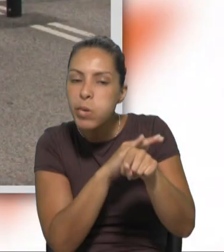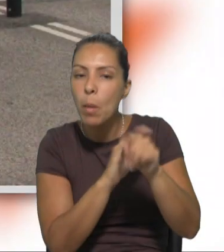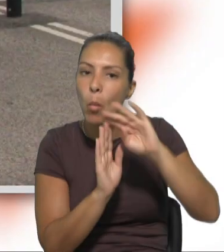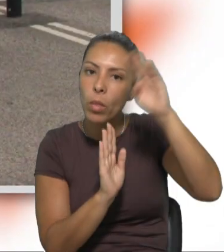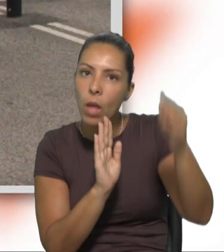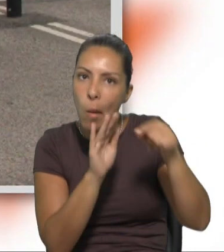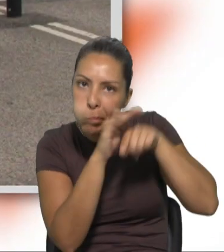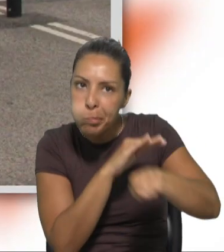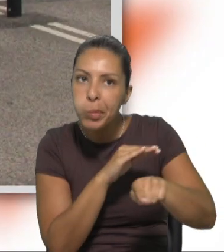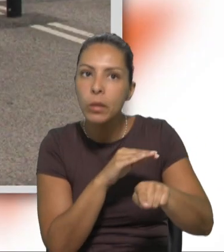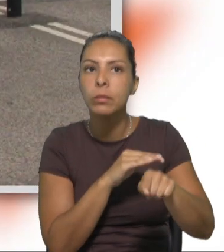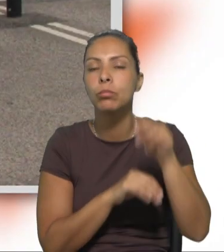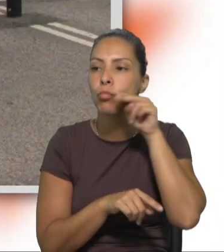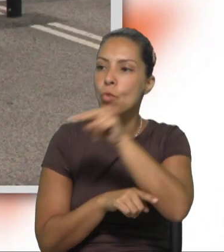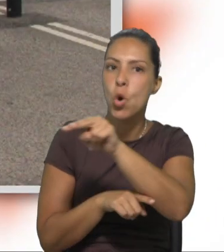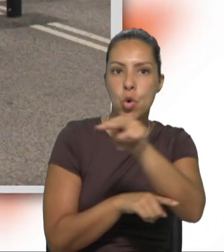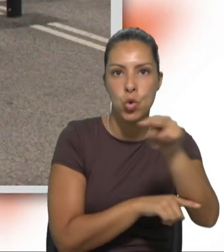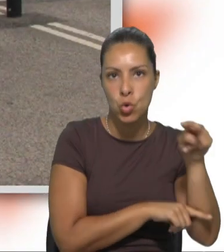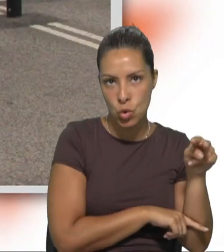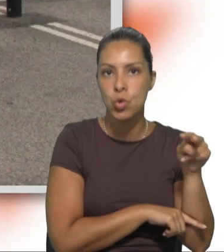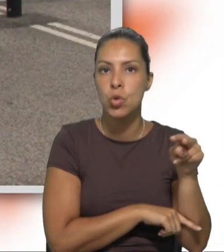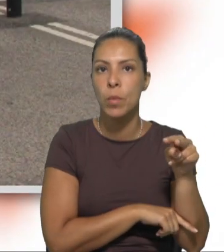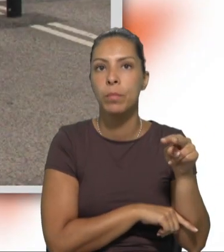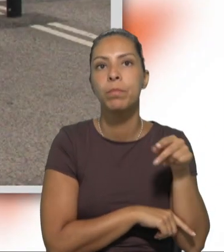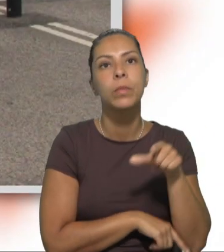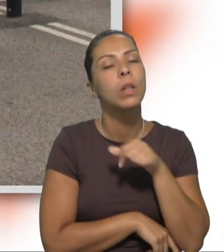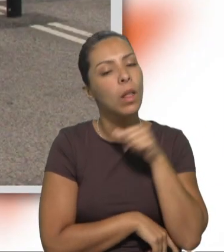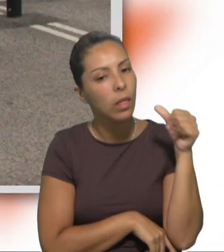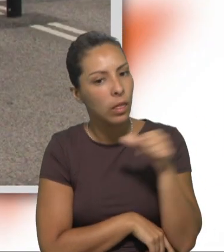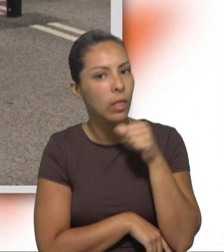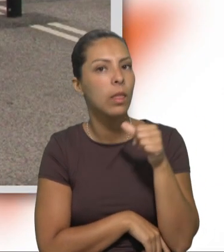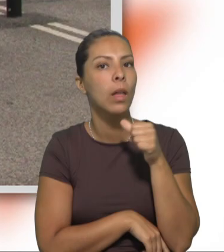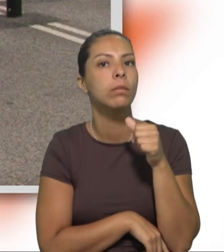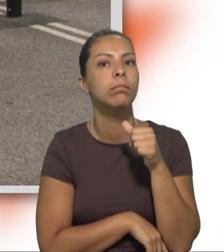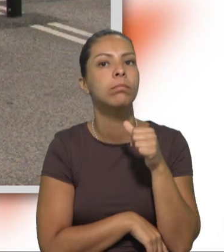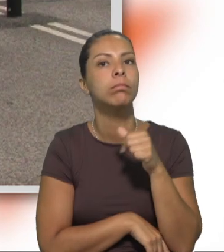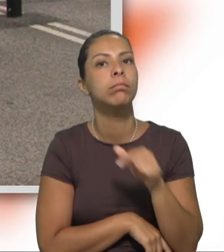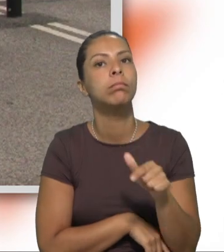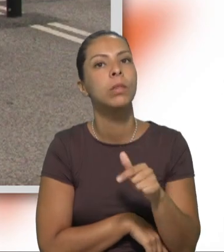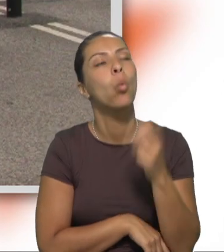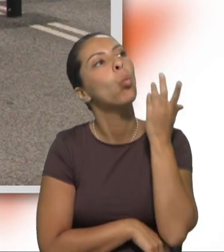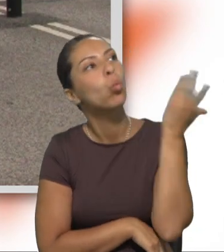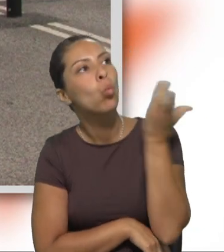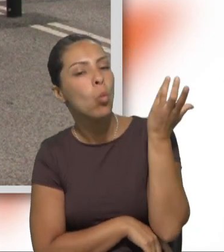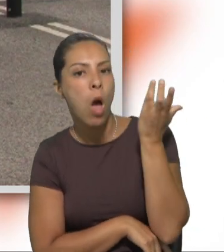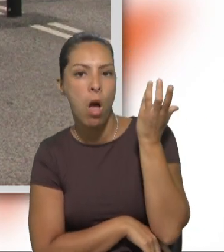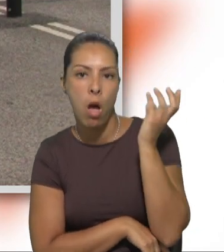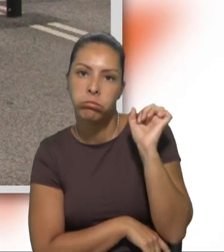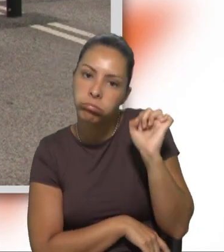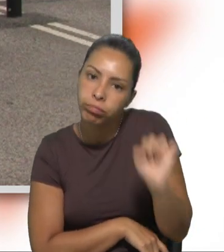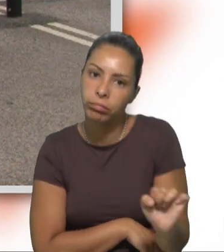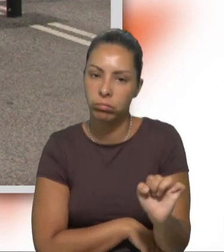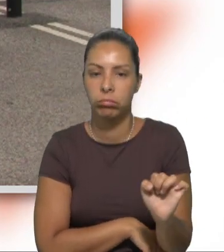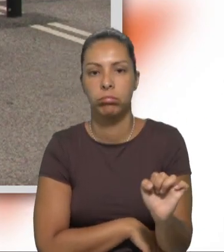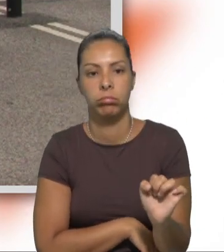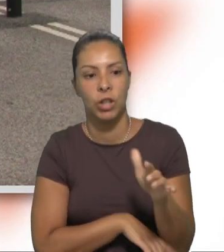de Altamira, ou Lascaux, toda essa experiência do que é aquela cultura, aquela experiência de entrar, de